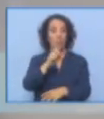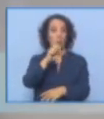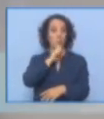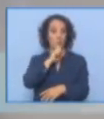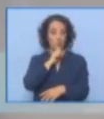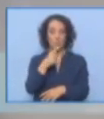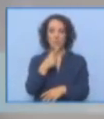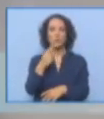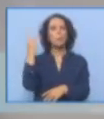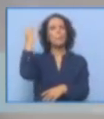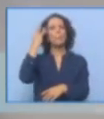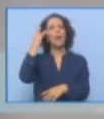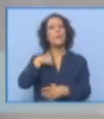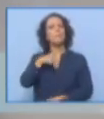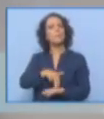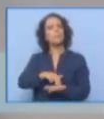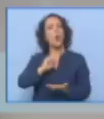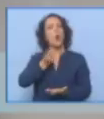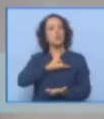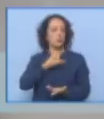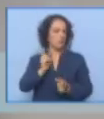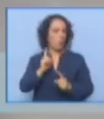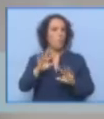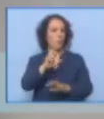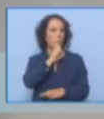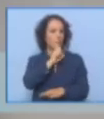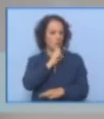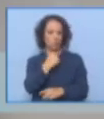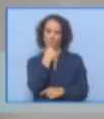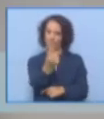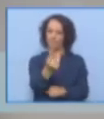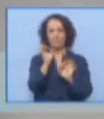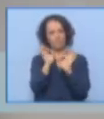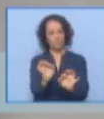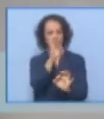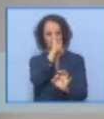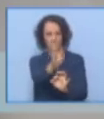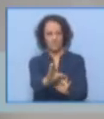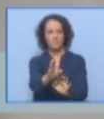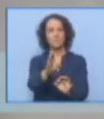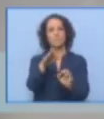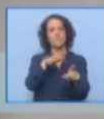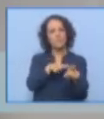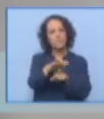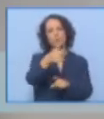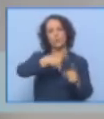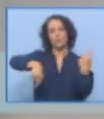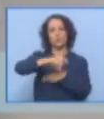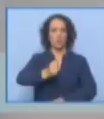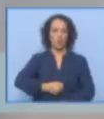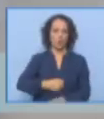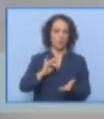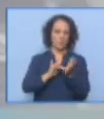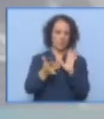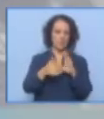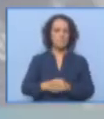padres não vão tomar posição, mas os bispos dão claramente esta orientação para que chegue até aos católicos brasileiros. Por vezes